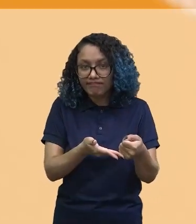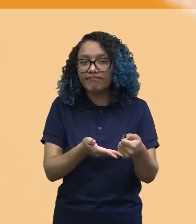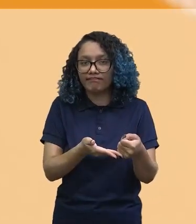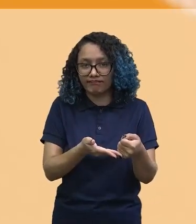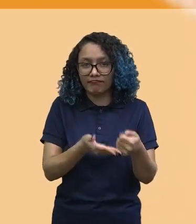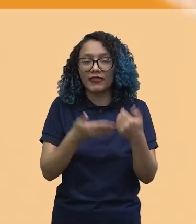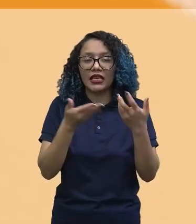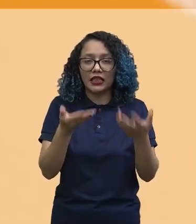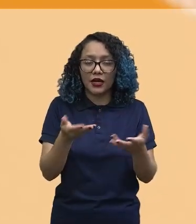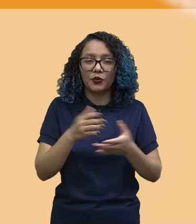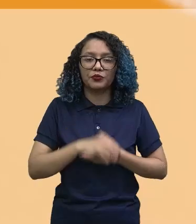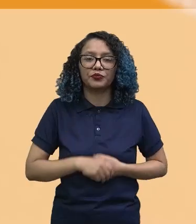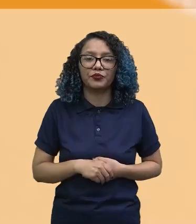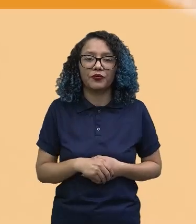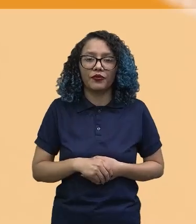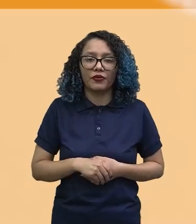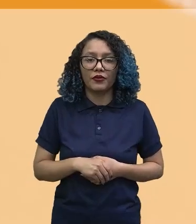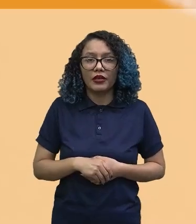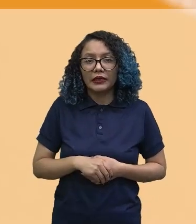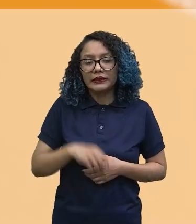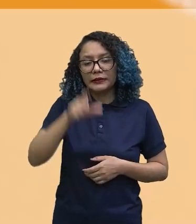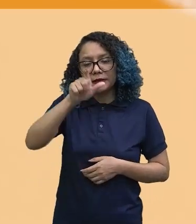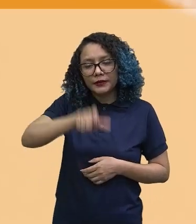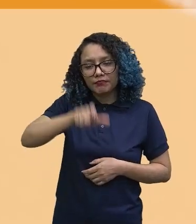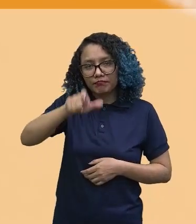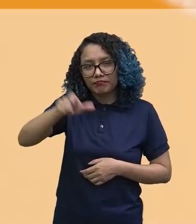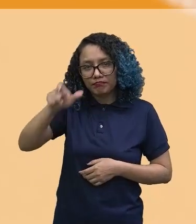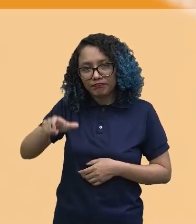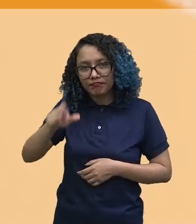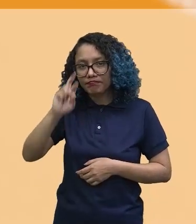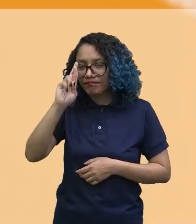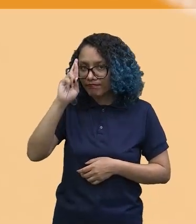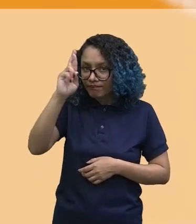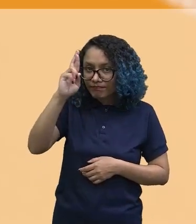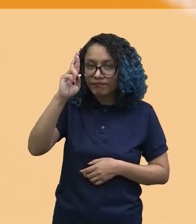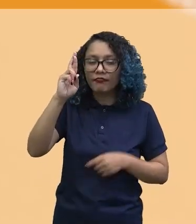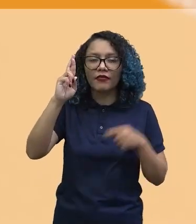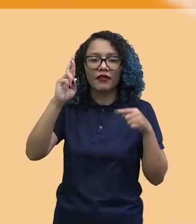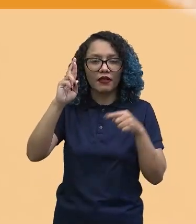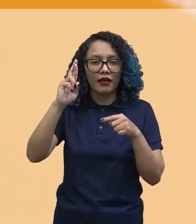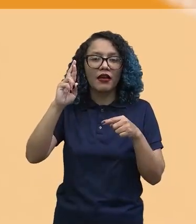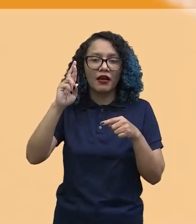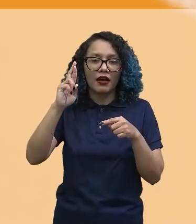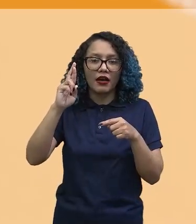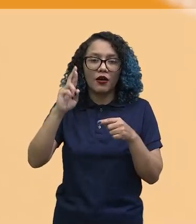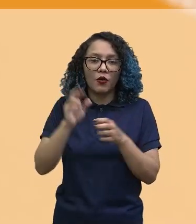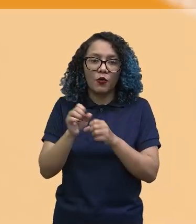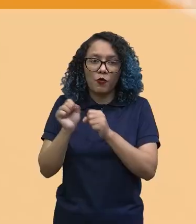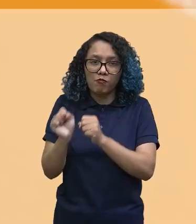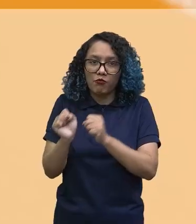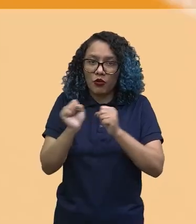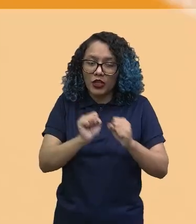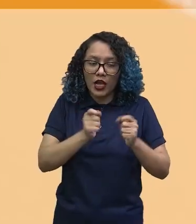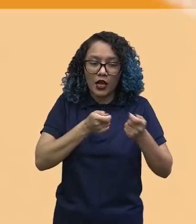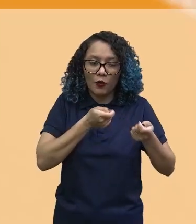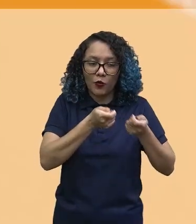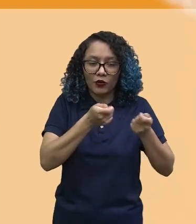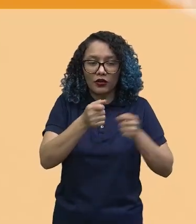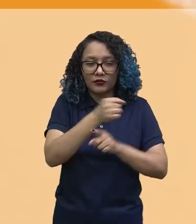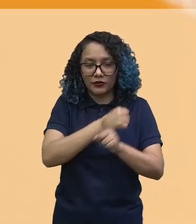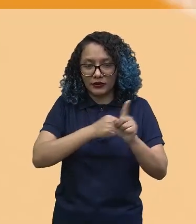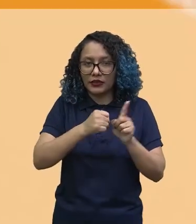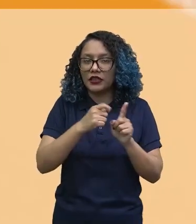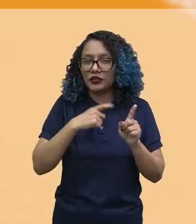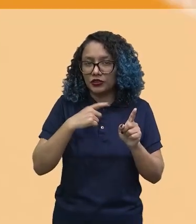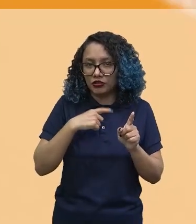dentro desse processo, essas figuras dos coronéis eram que detinham ali o poder social nessas regiões. E, por